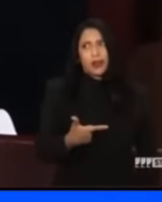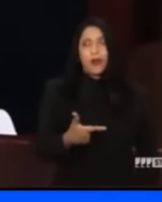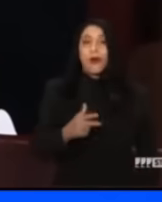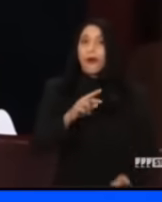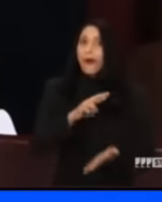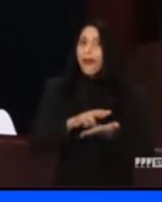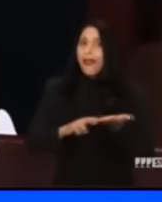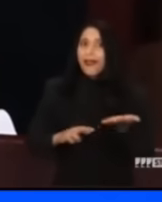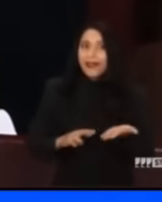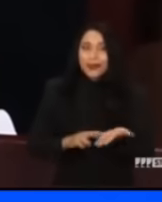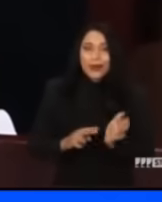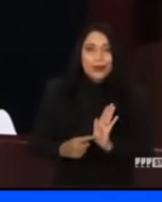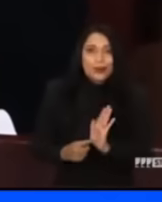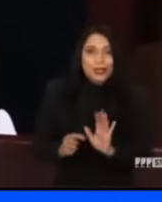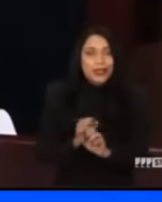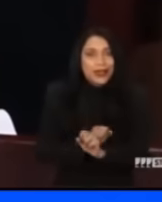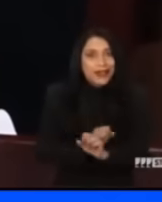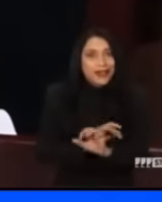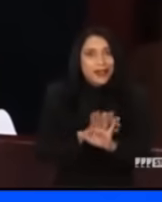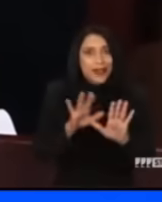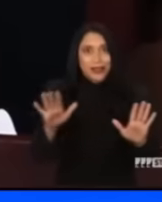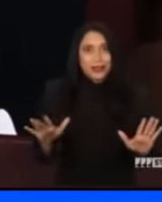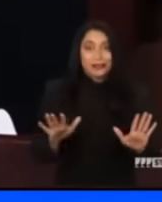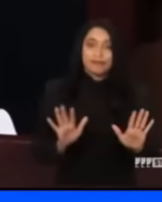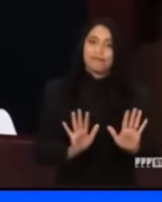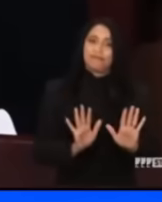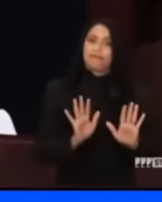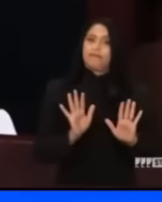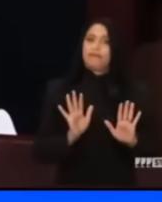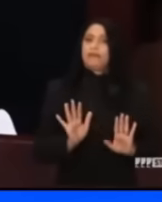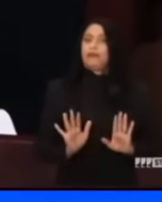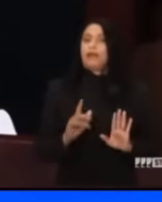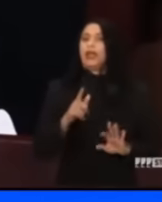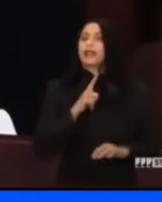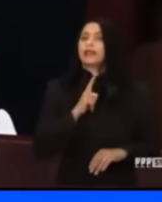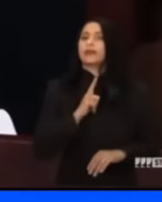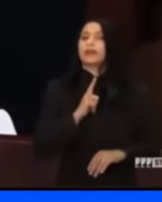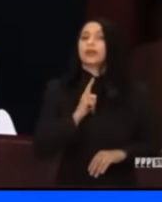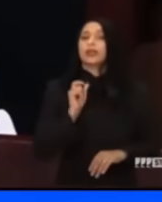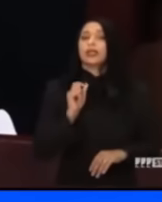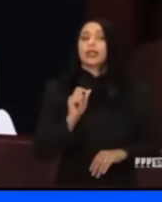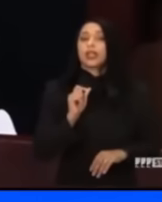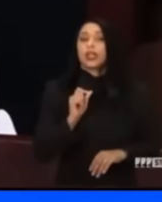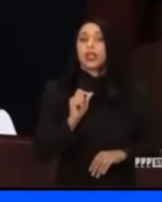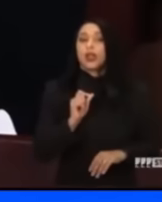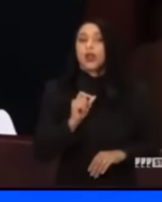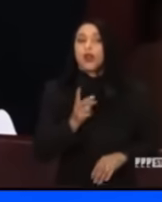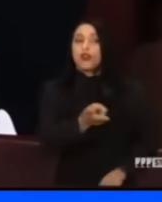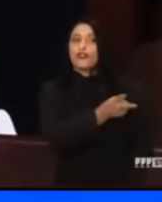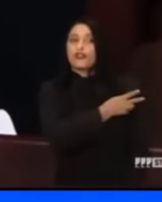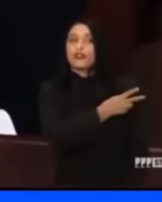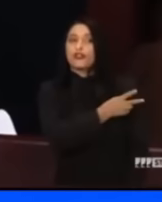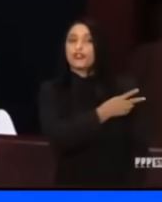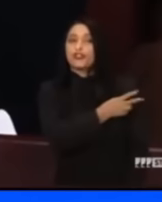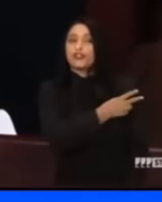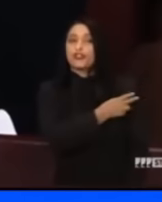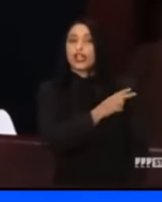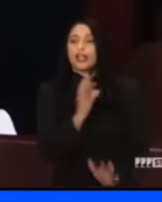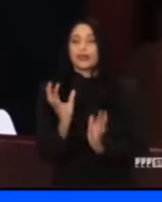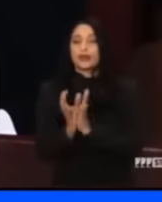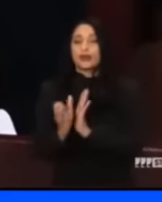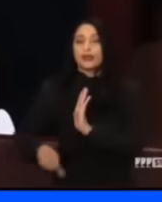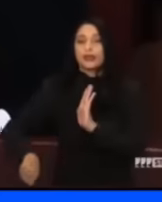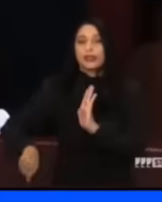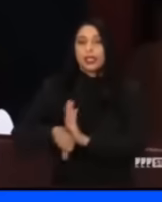é claro, mas por determinação do líder da organização criminosa, para manter